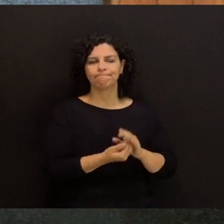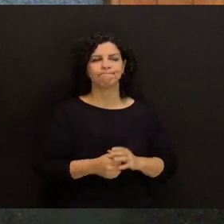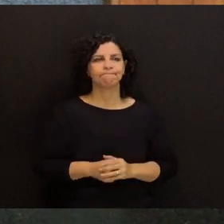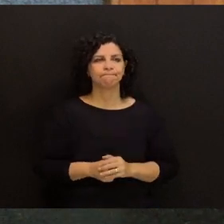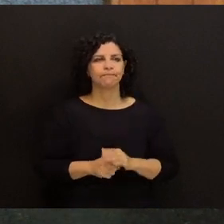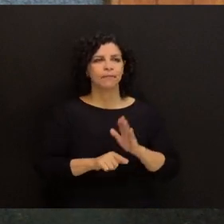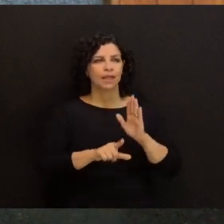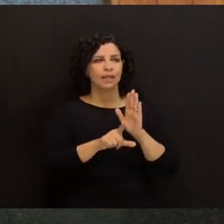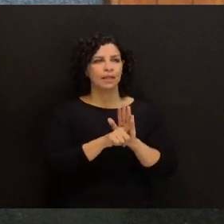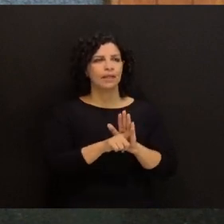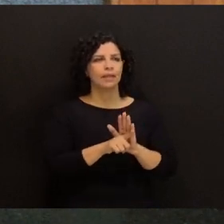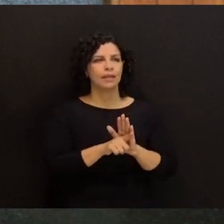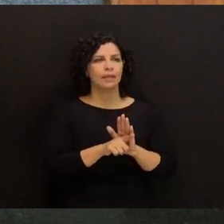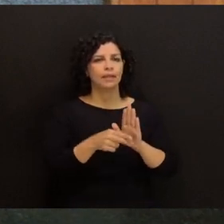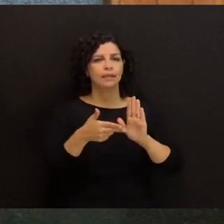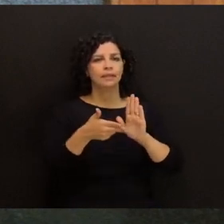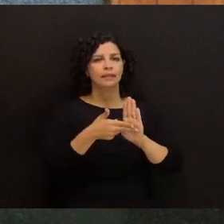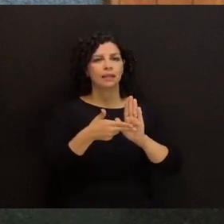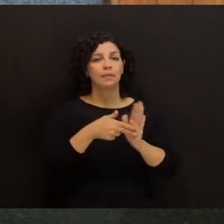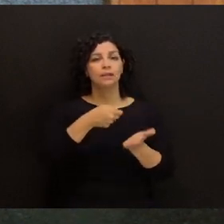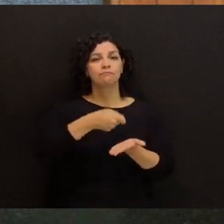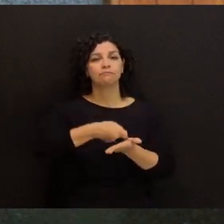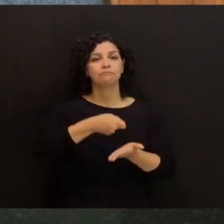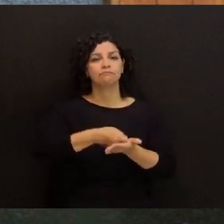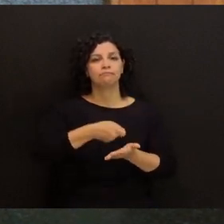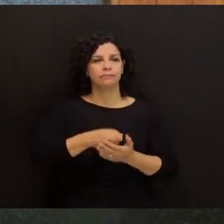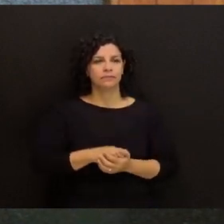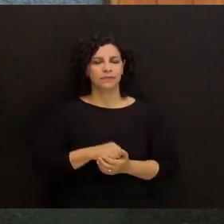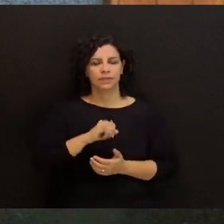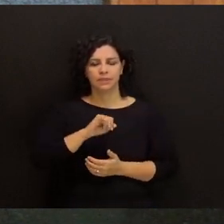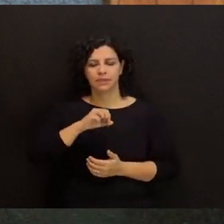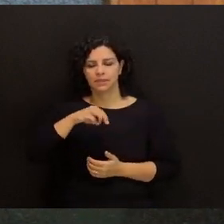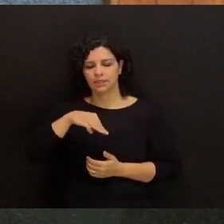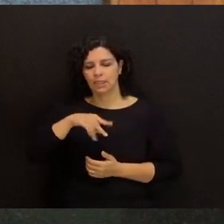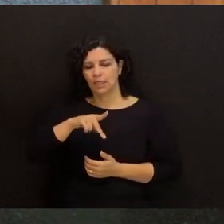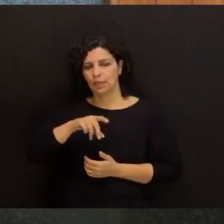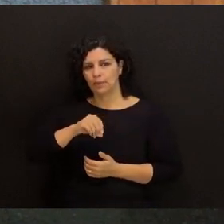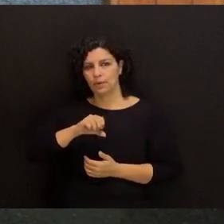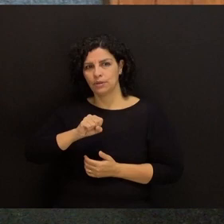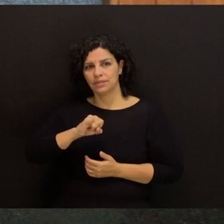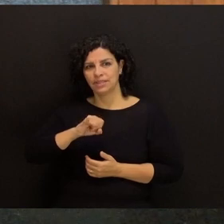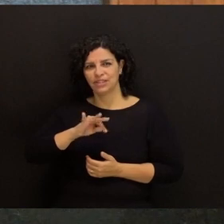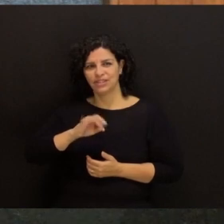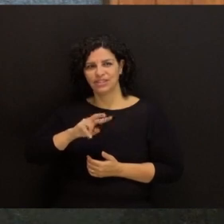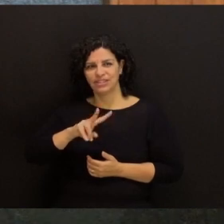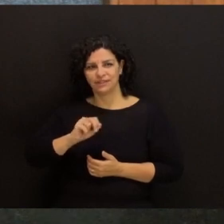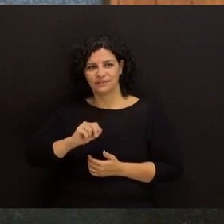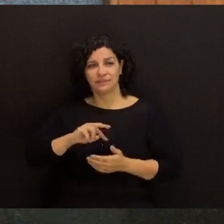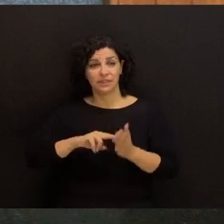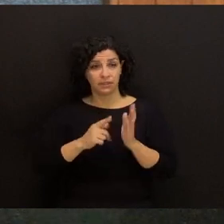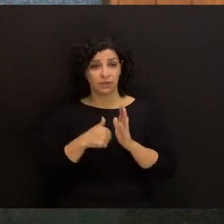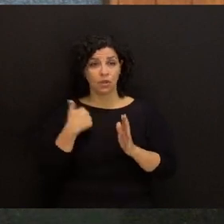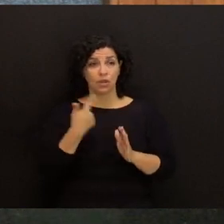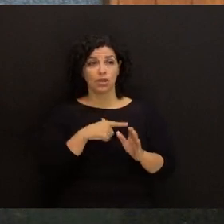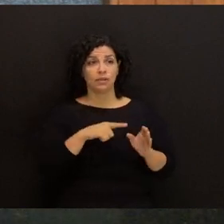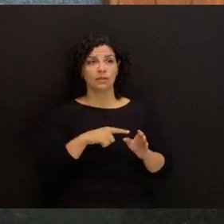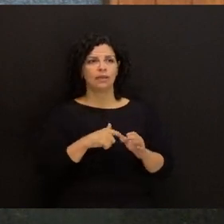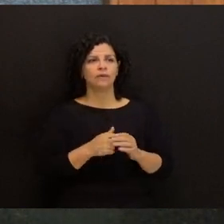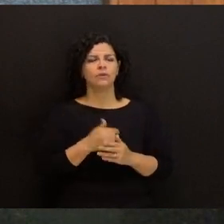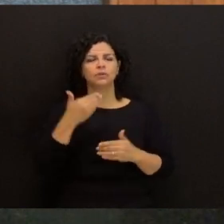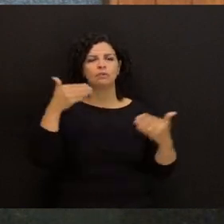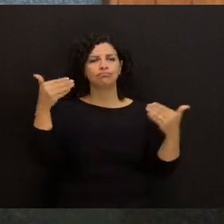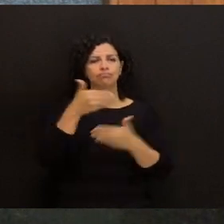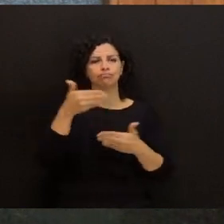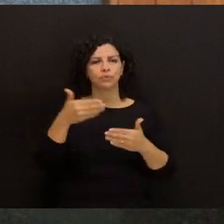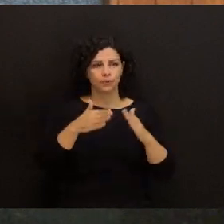a lei da emenda impositiva nós tivemos aí vou pedir para colocar o